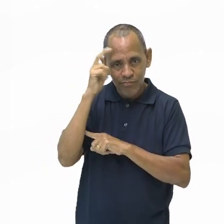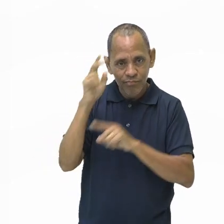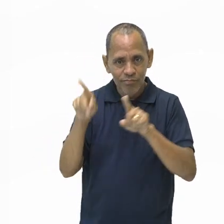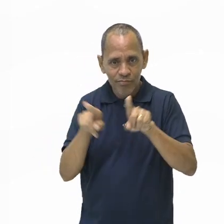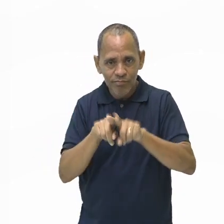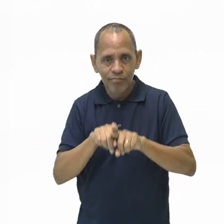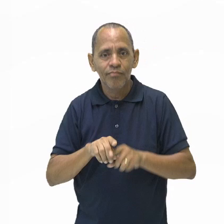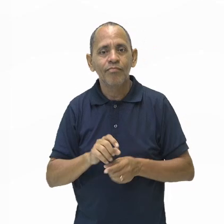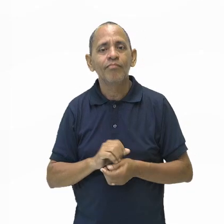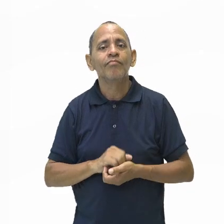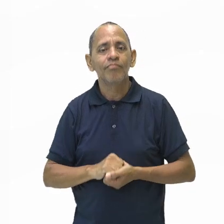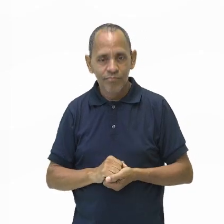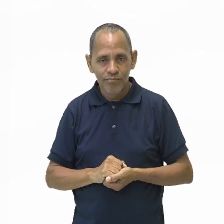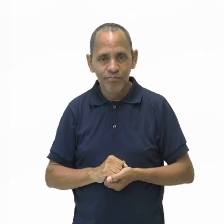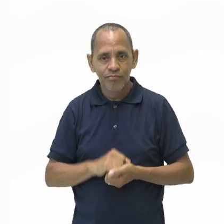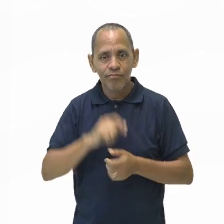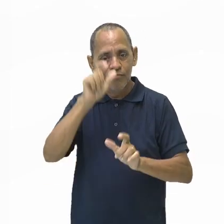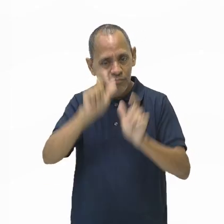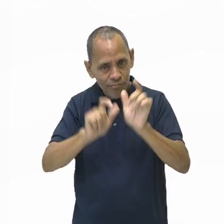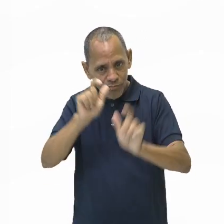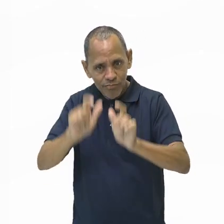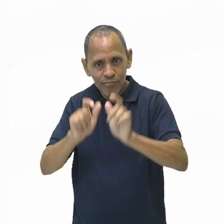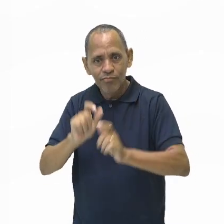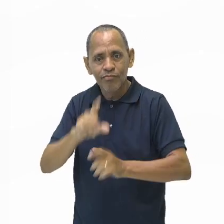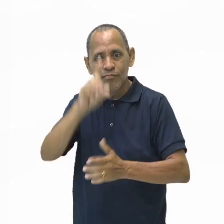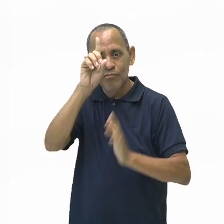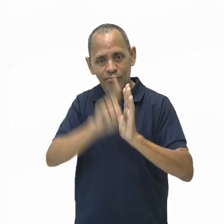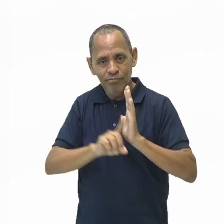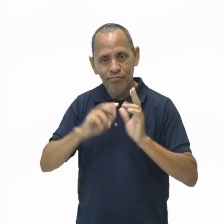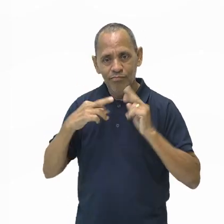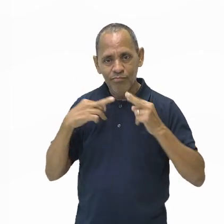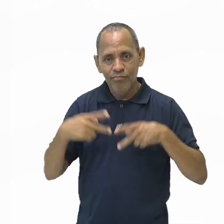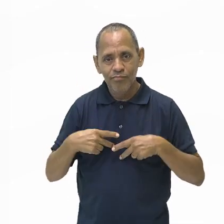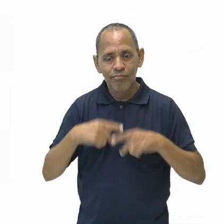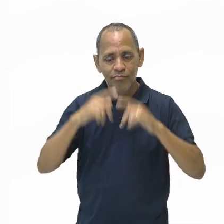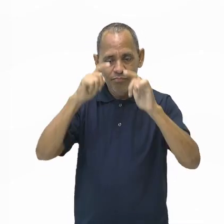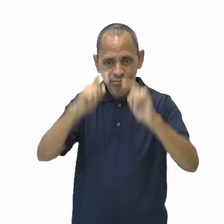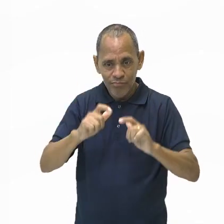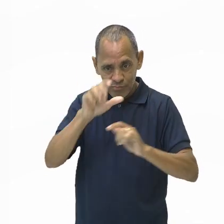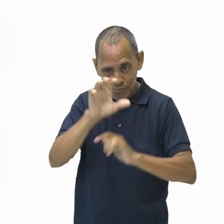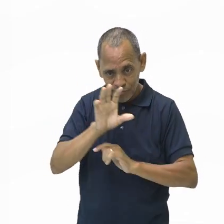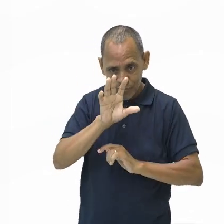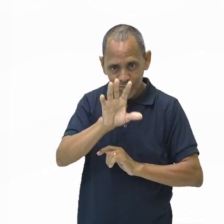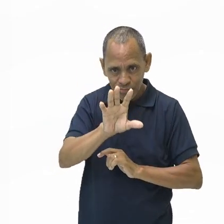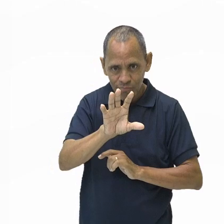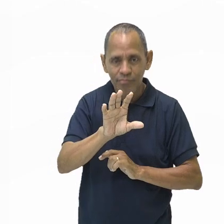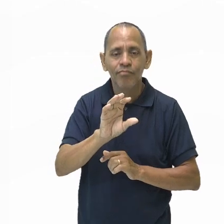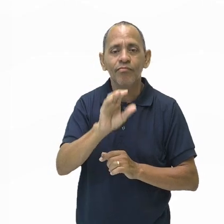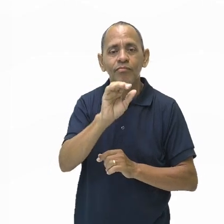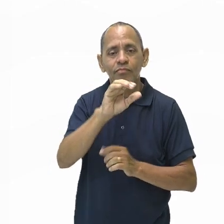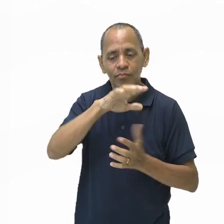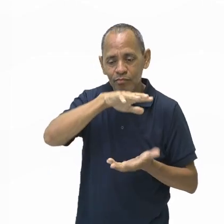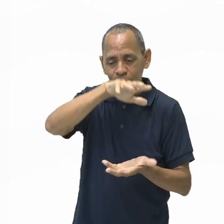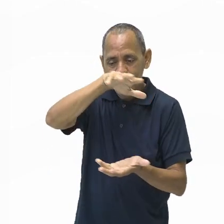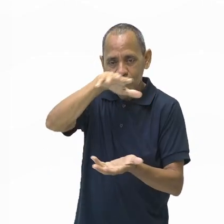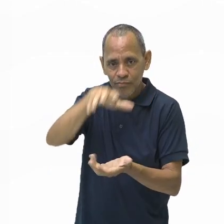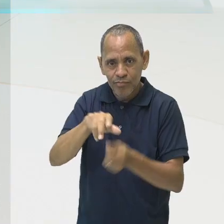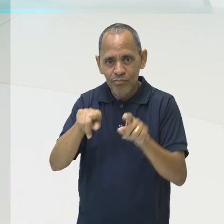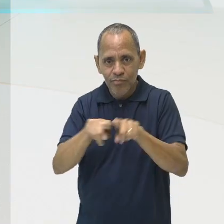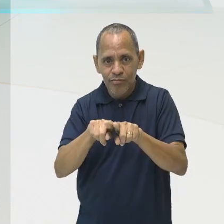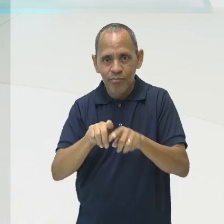a pluralidade, os direitos humanos nos âmbitos local, regional e